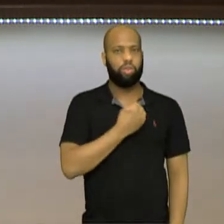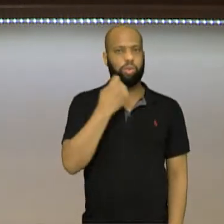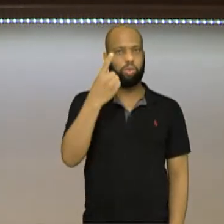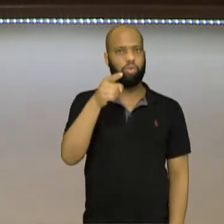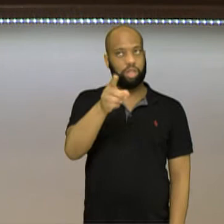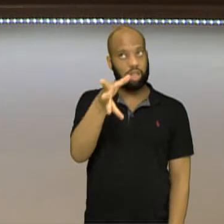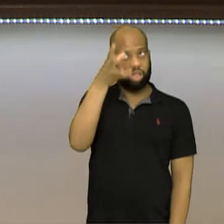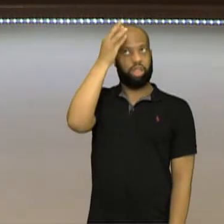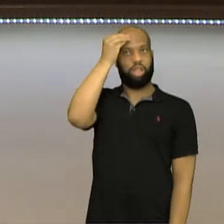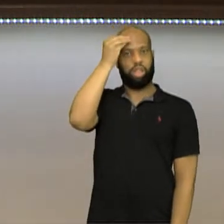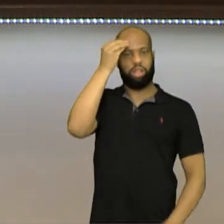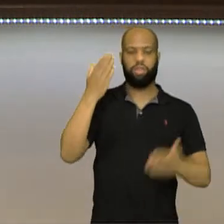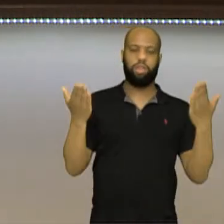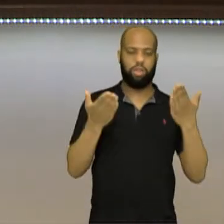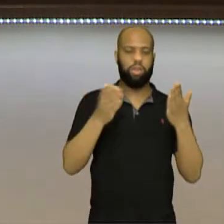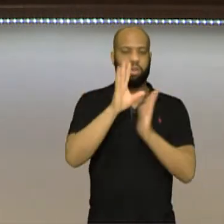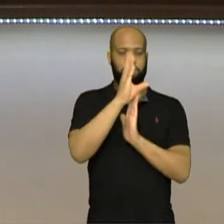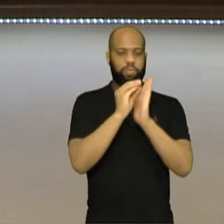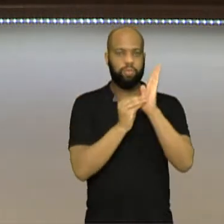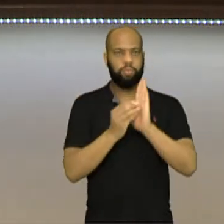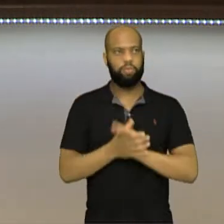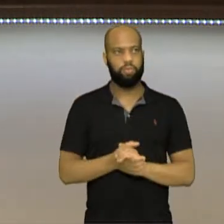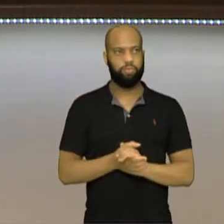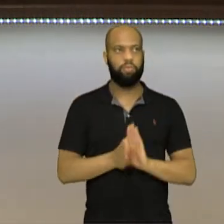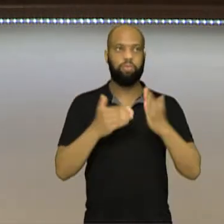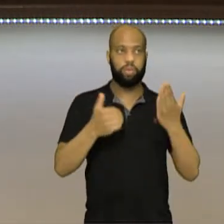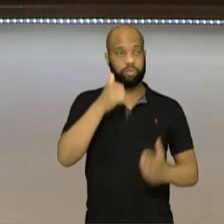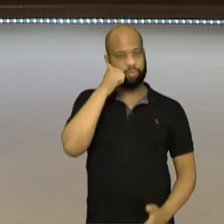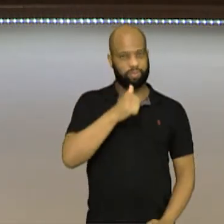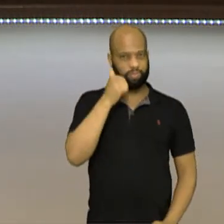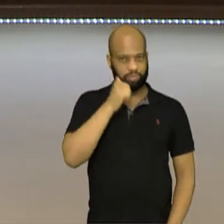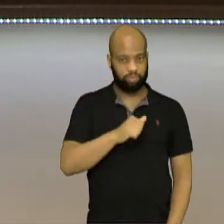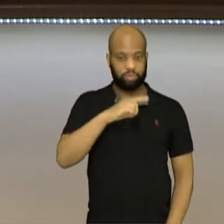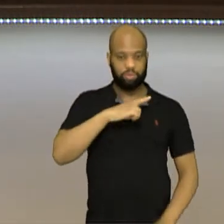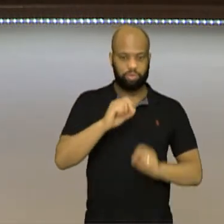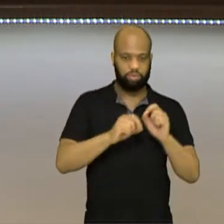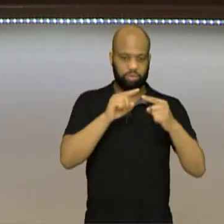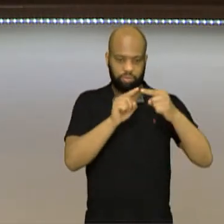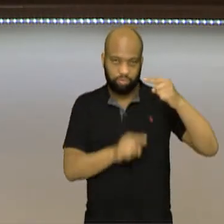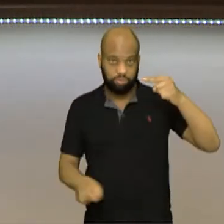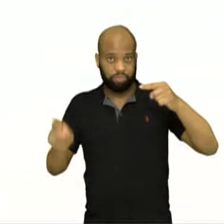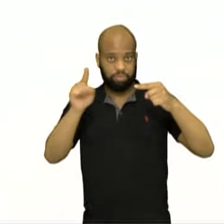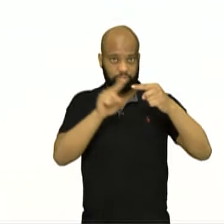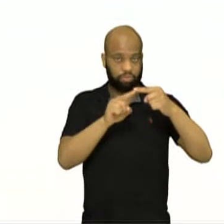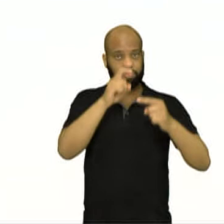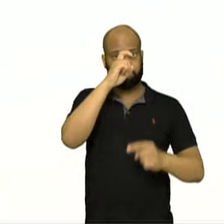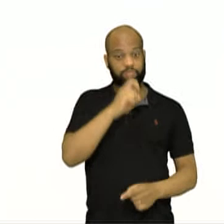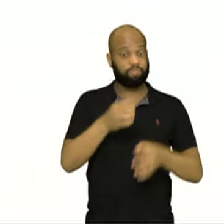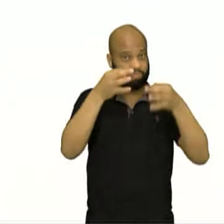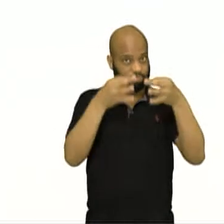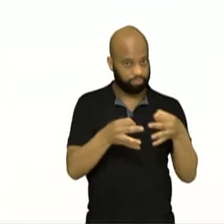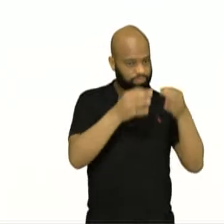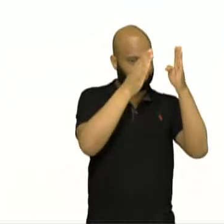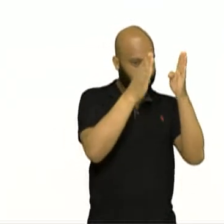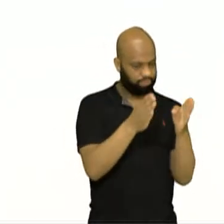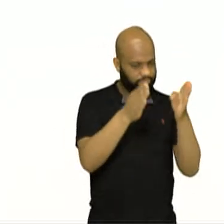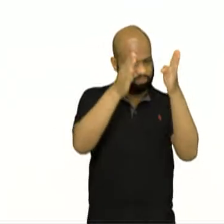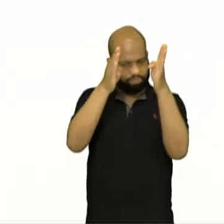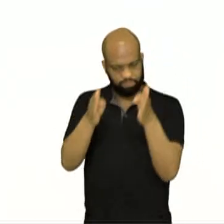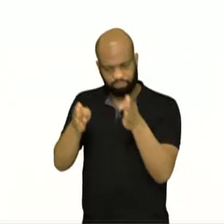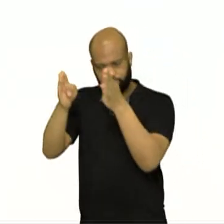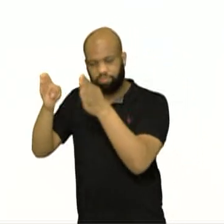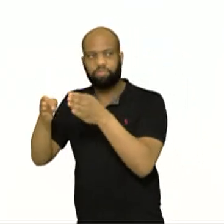essa fixada nisso que a gente está falando. Considerando que Maria tem um ciclo menstrual bem regular, e quando eu falo em